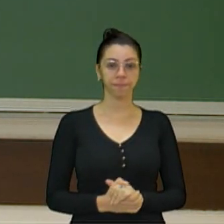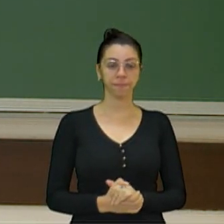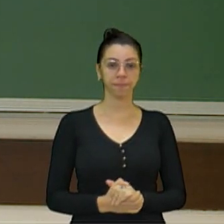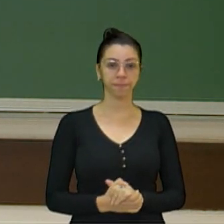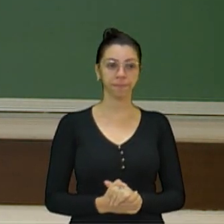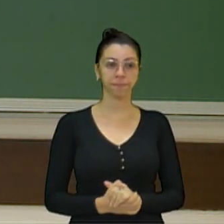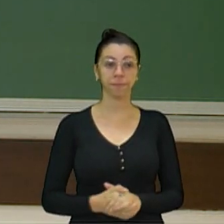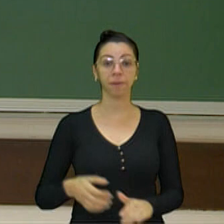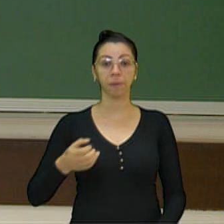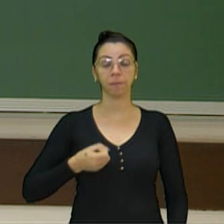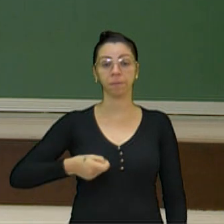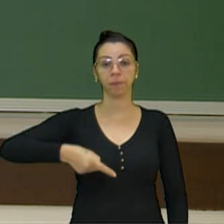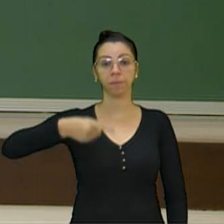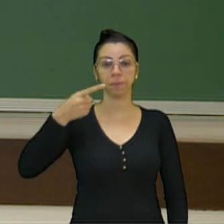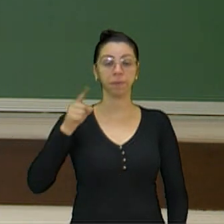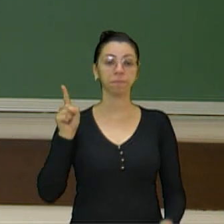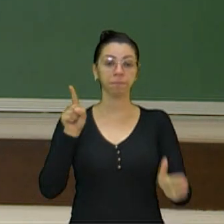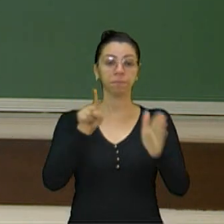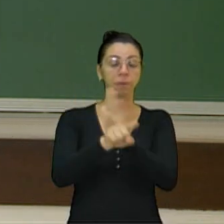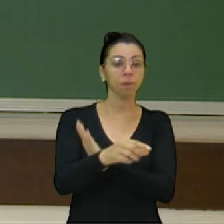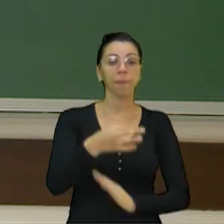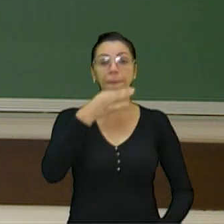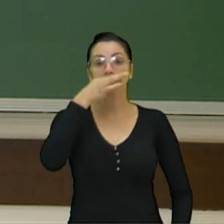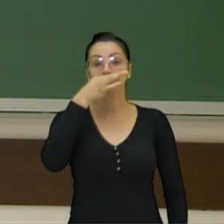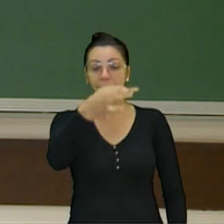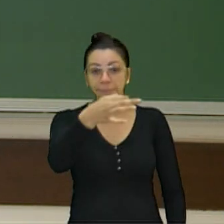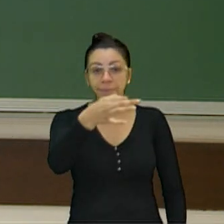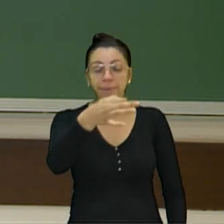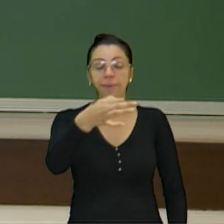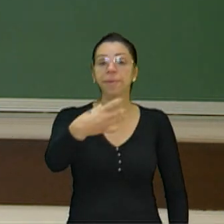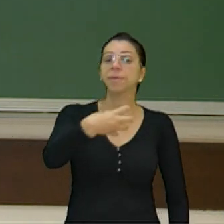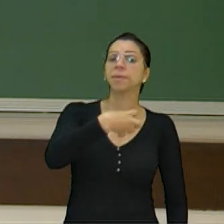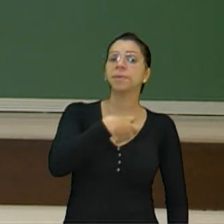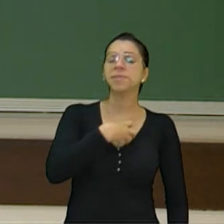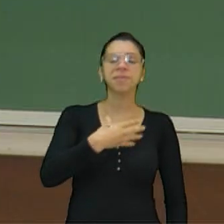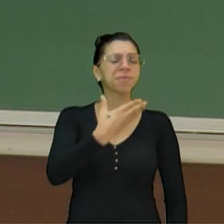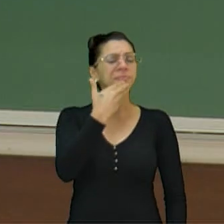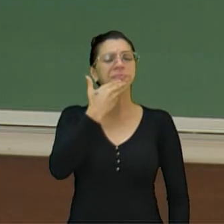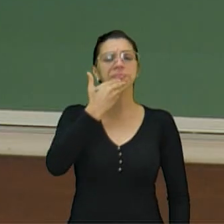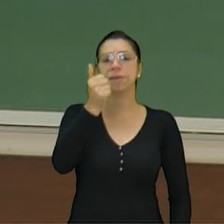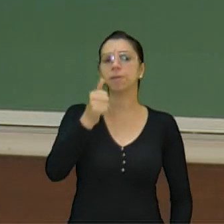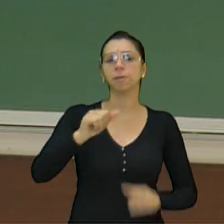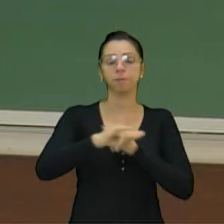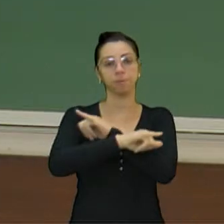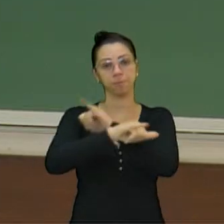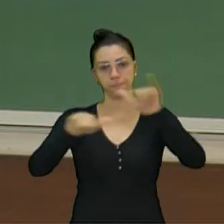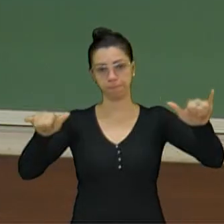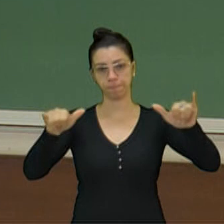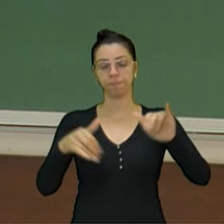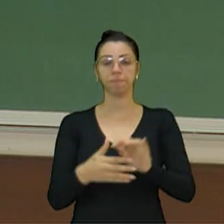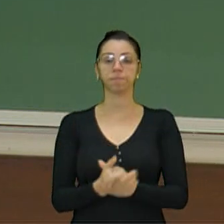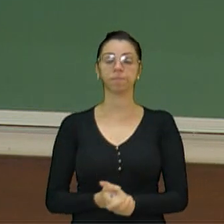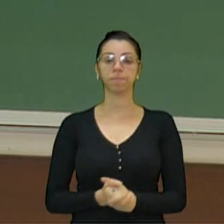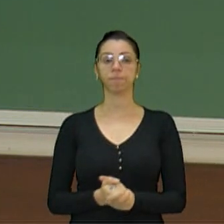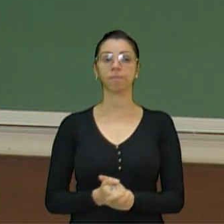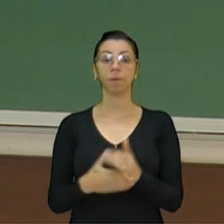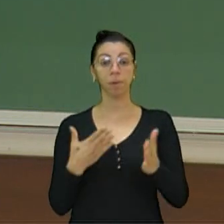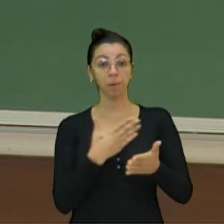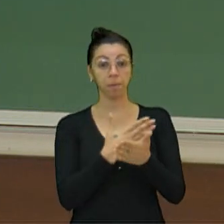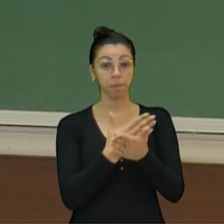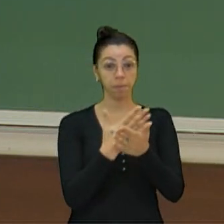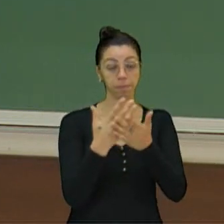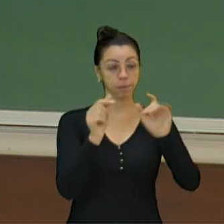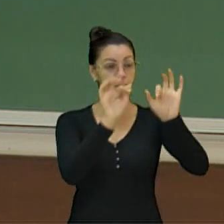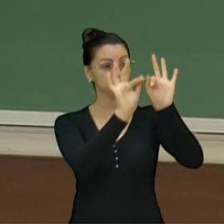A número 1 estava perguntando sobre, na tua opinião, qual era a forma mais efetiva de fazer anúncios, né? Então, eu comecei aqui, in